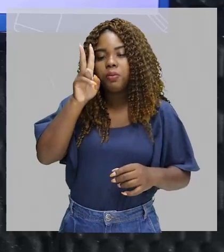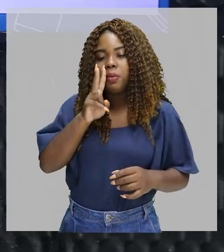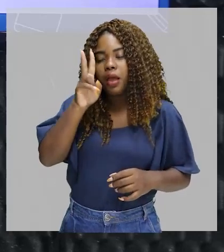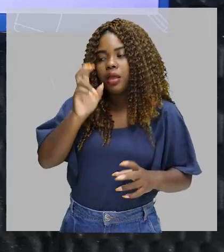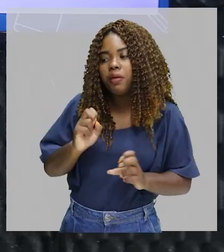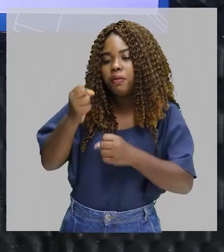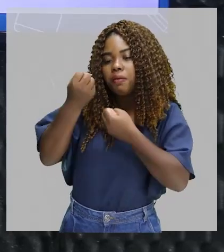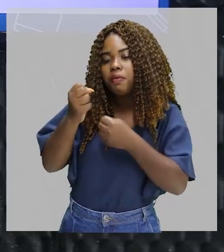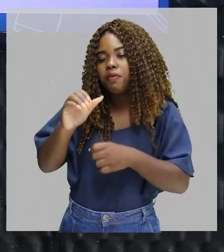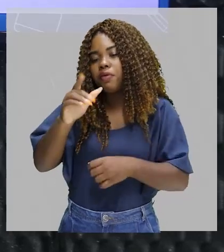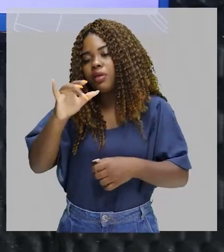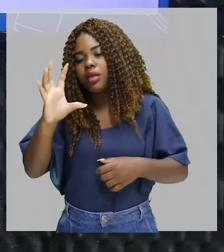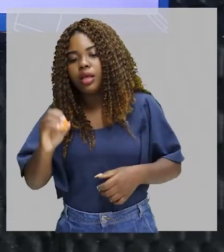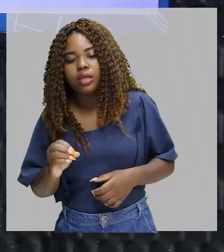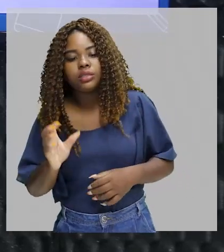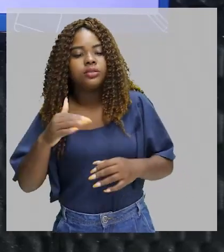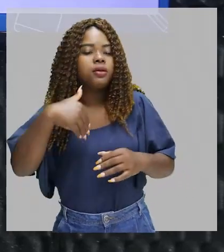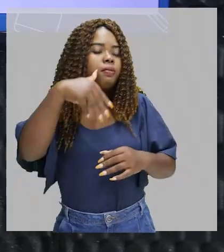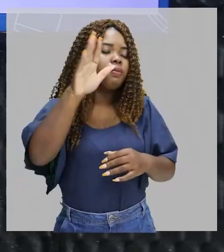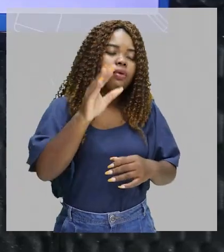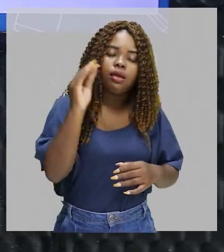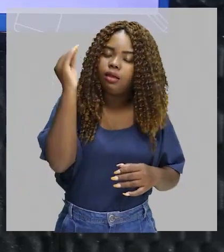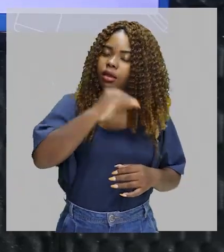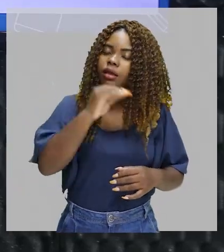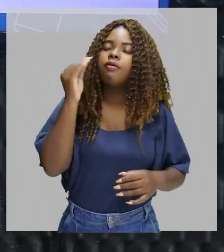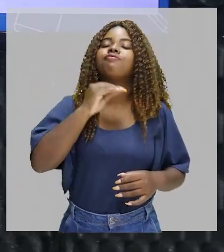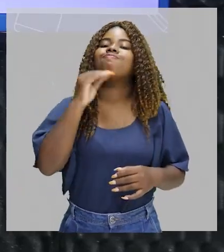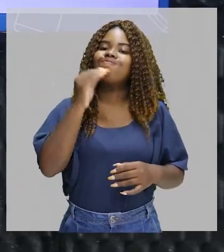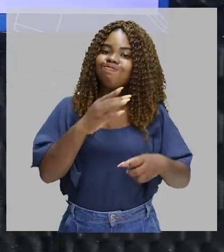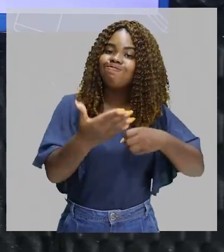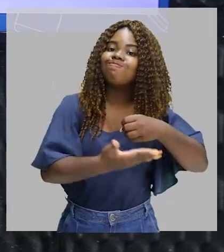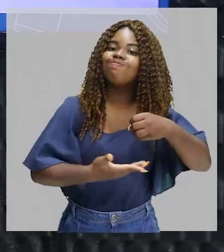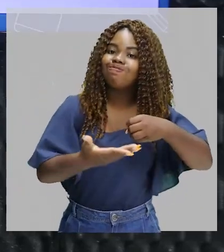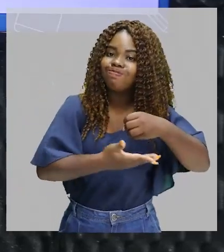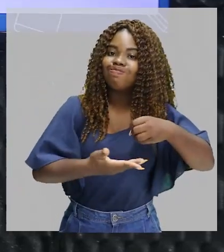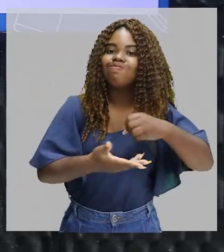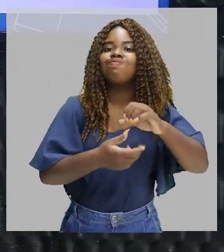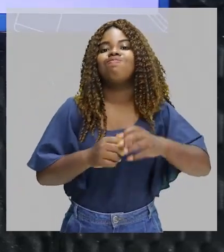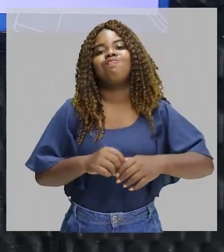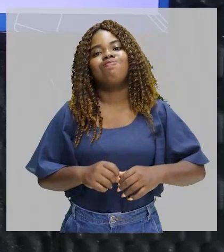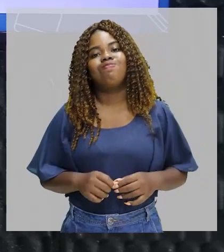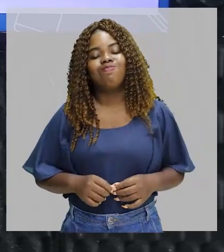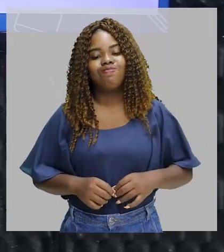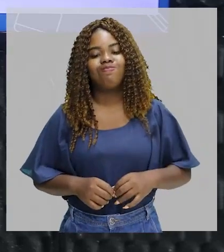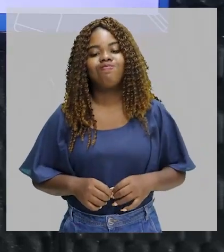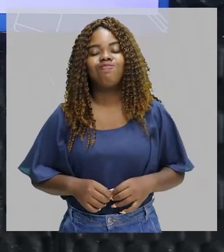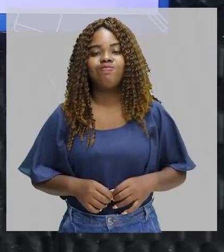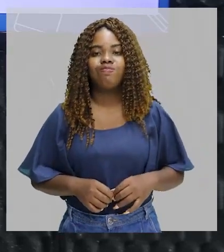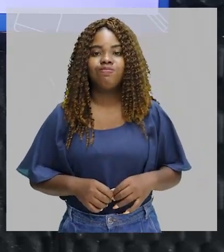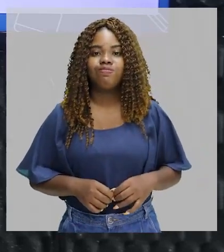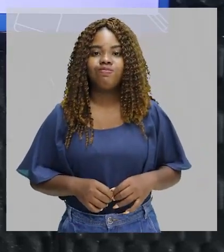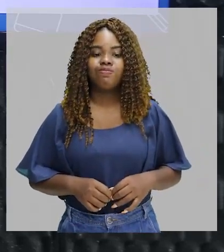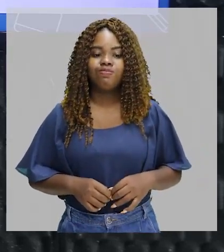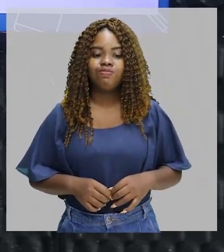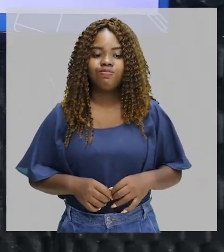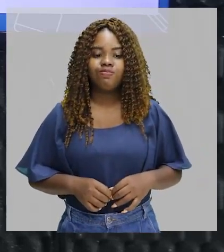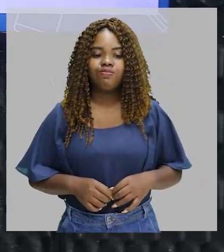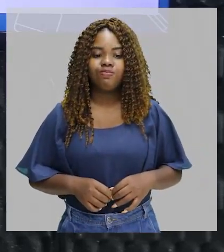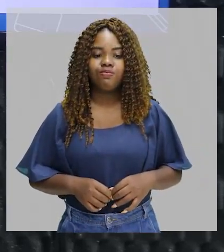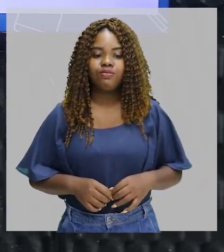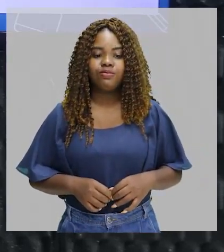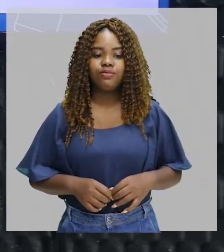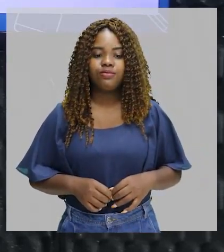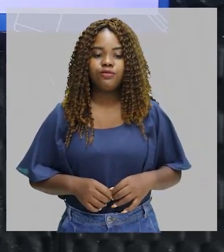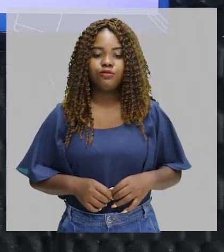forte for o ácido, mais fraco será a sua base conjugada e vice-versa. Ok, turminha?